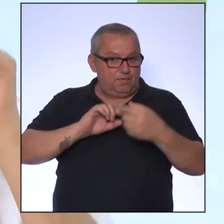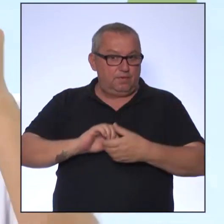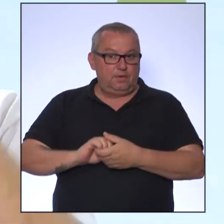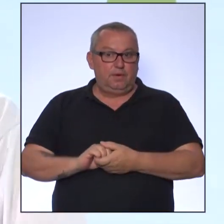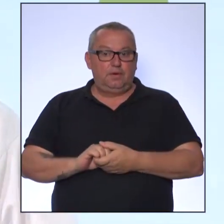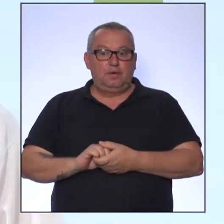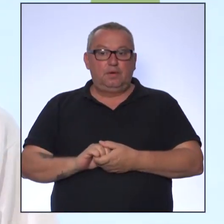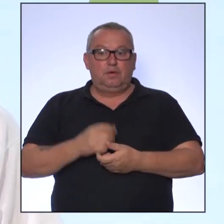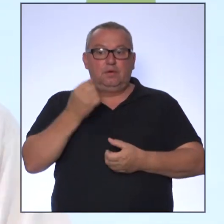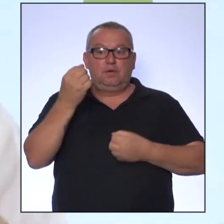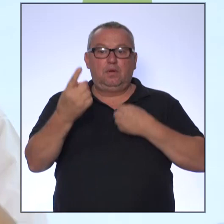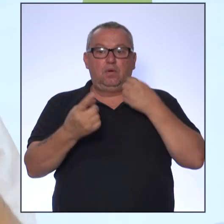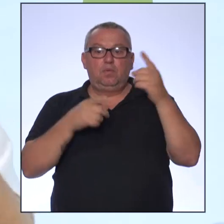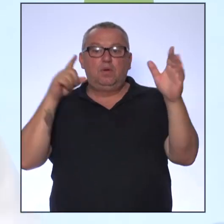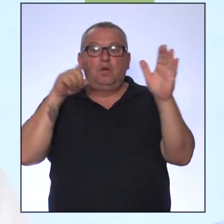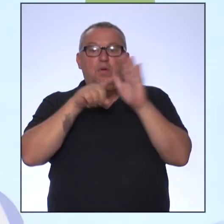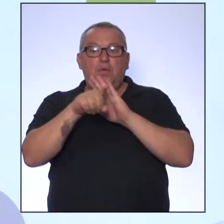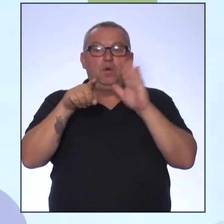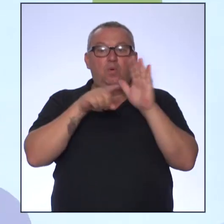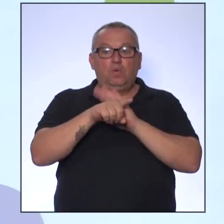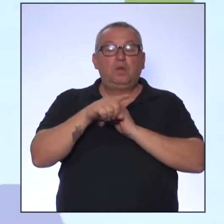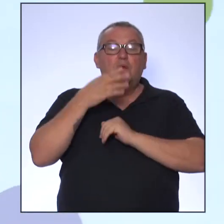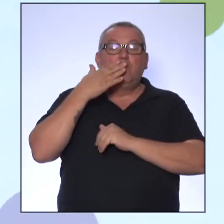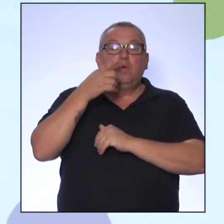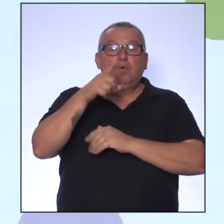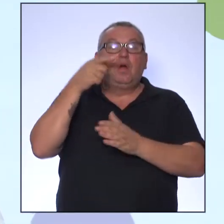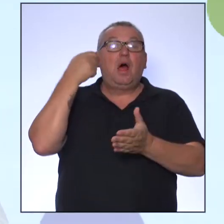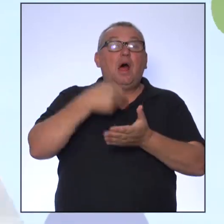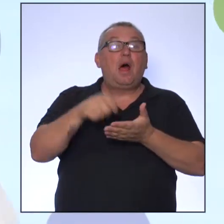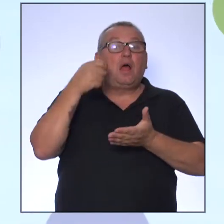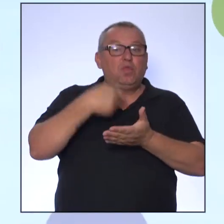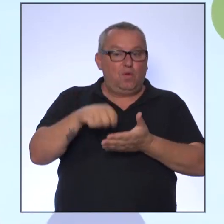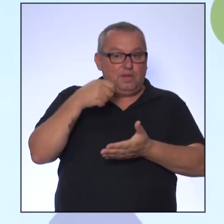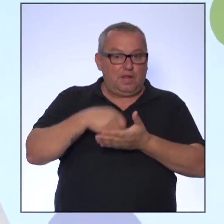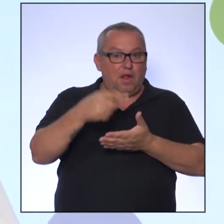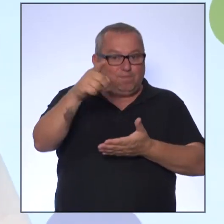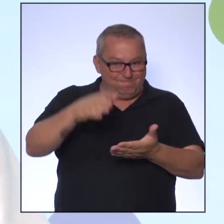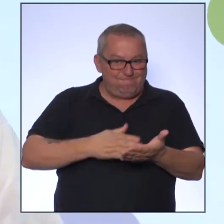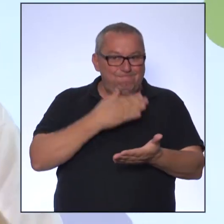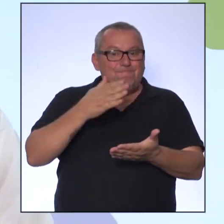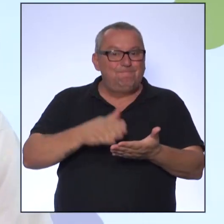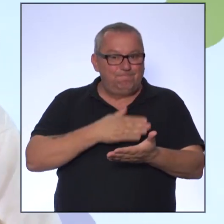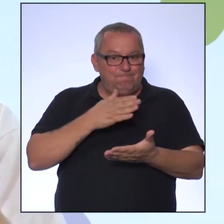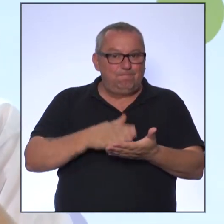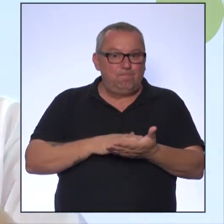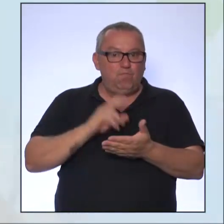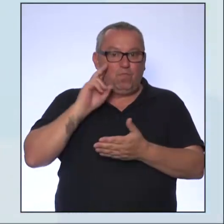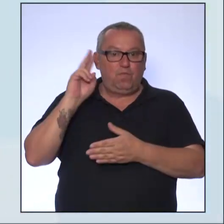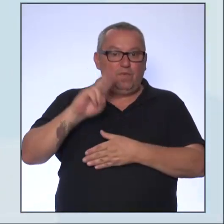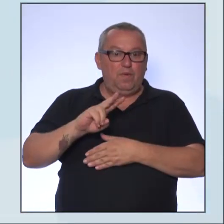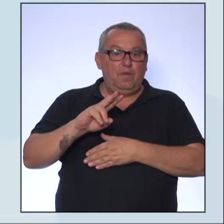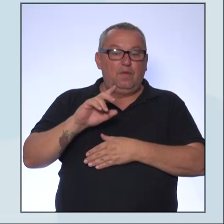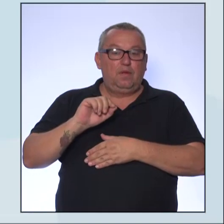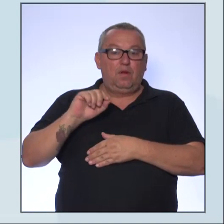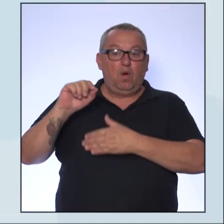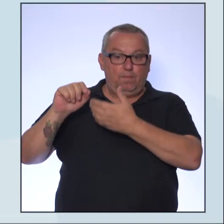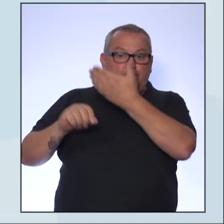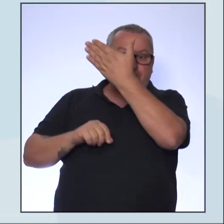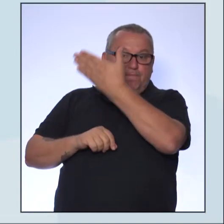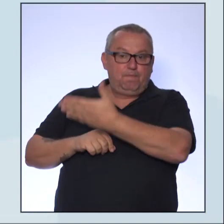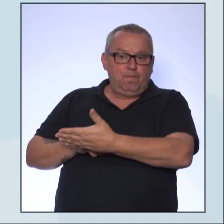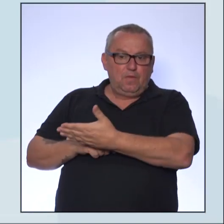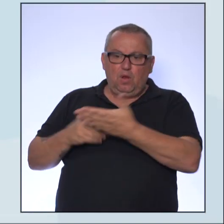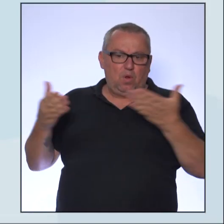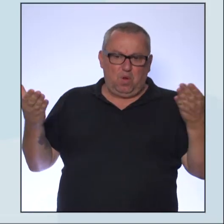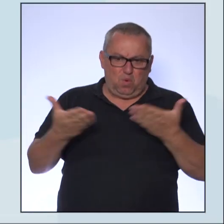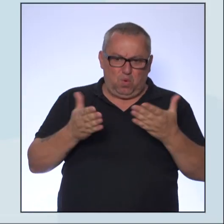Algumas perguntas que eu vou pedir para vocês anotarem aí no seu caderno. Então, veja, não é uma anotação para hoje,